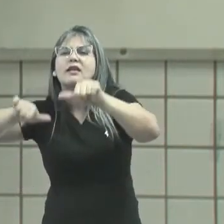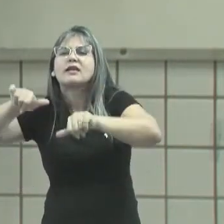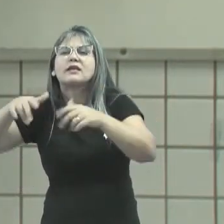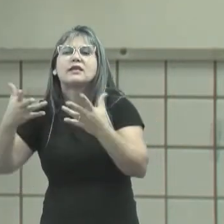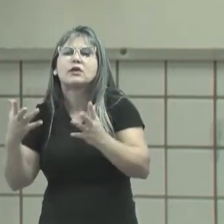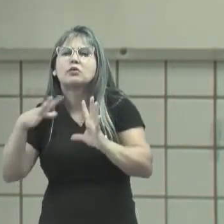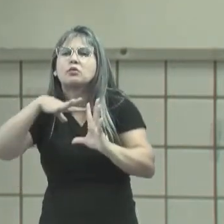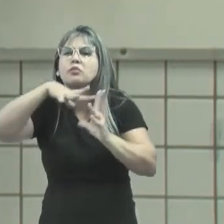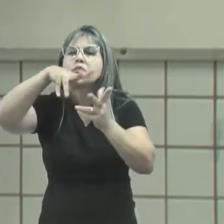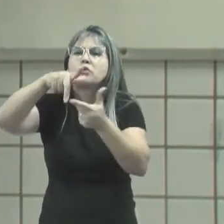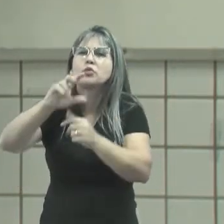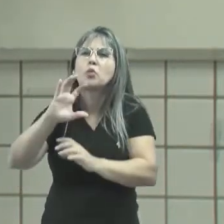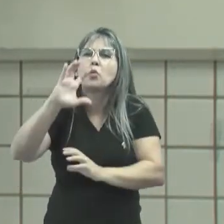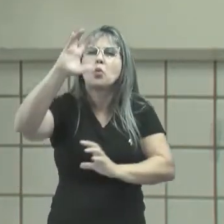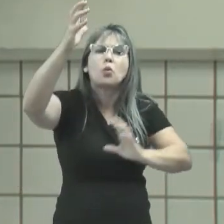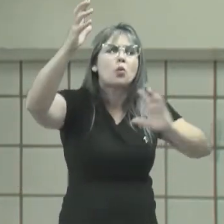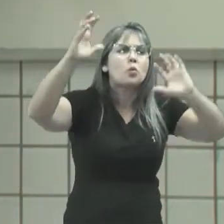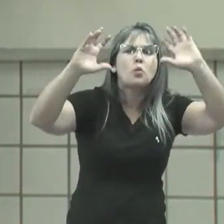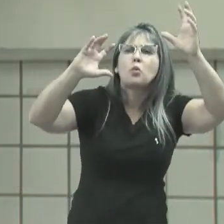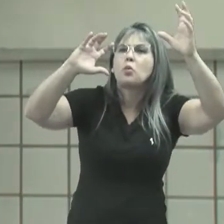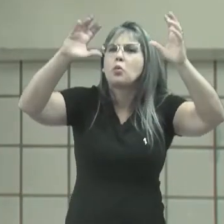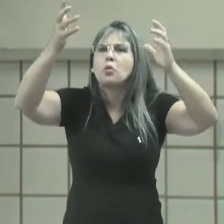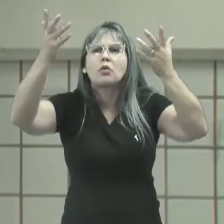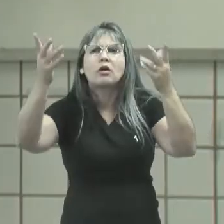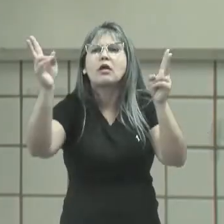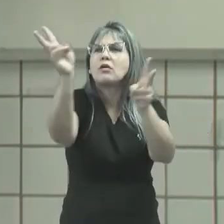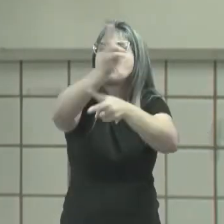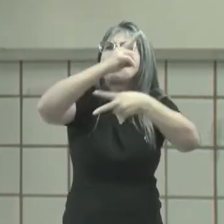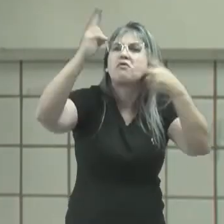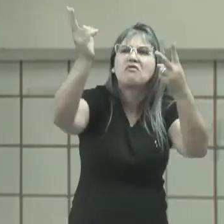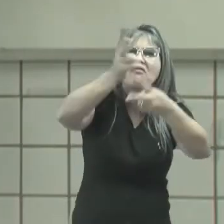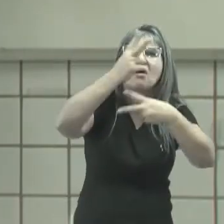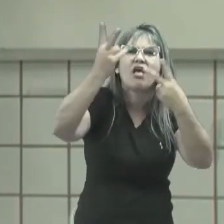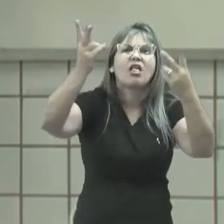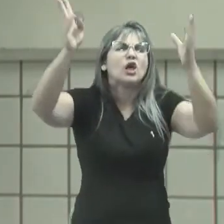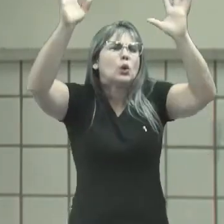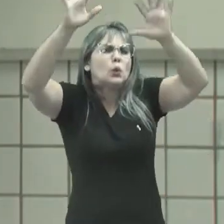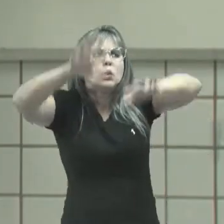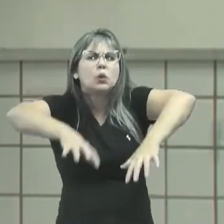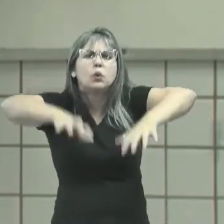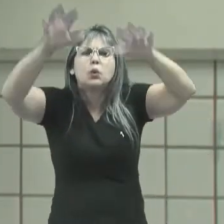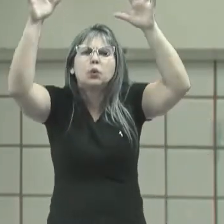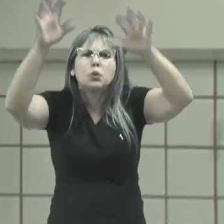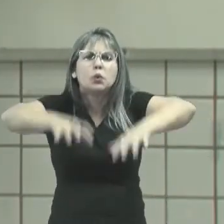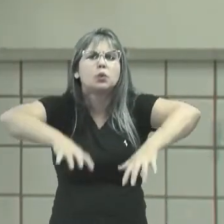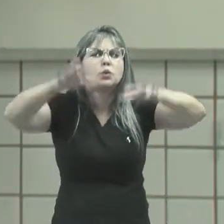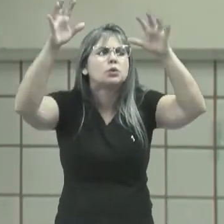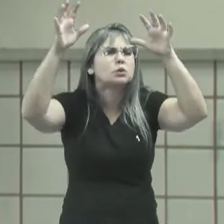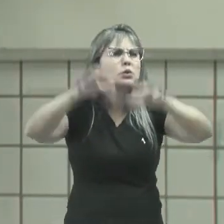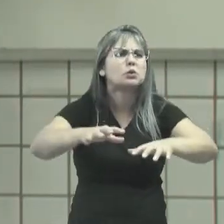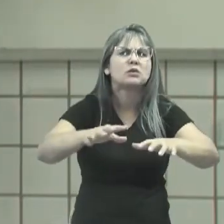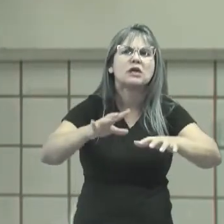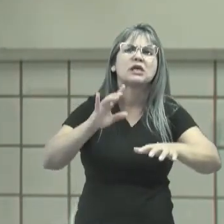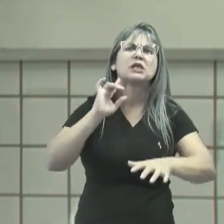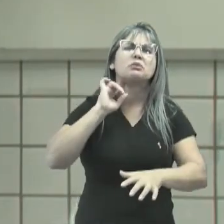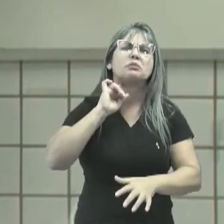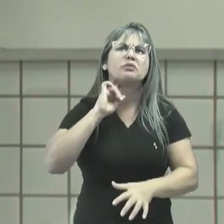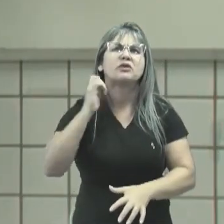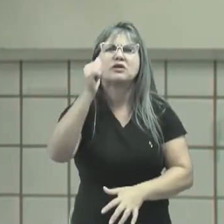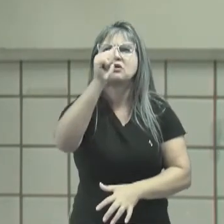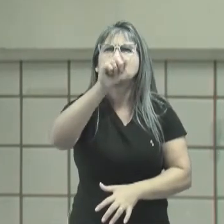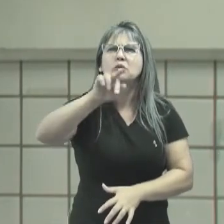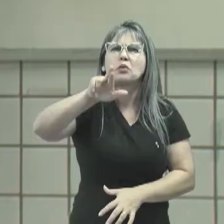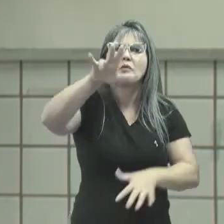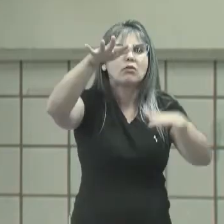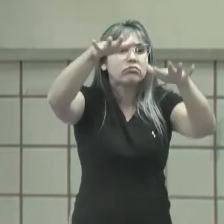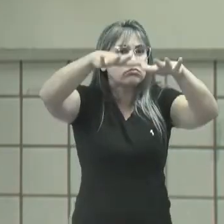algum possível maremoto, ventania, chuvas intensas, poluição. Então, esse satélite traz